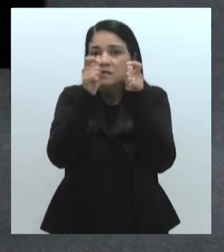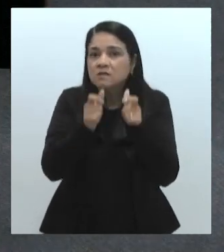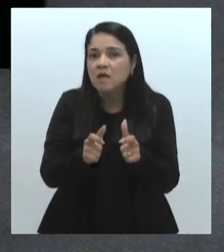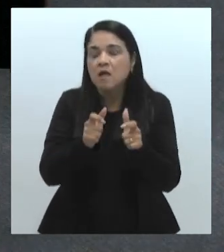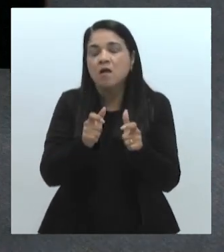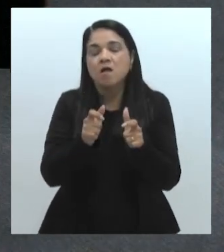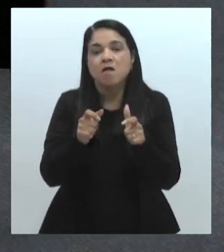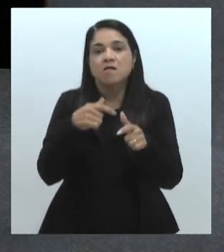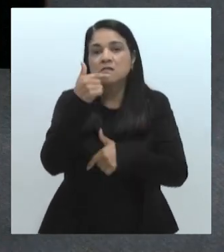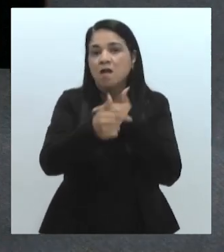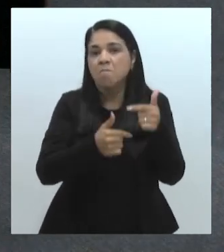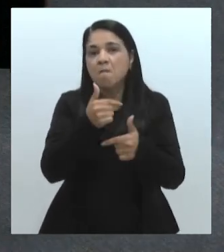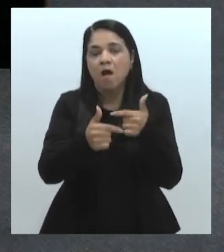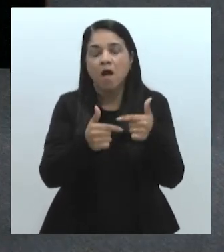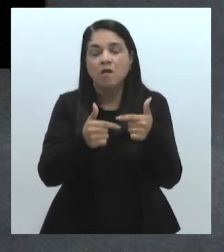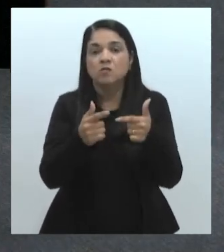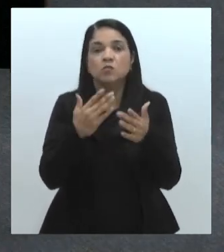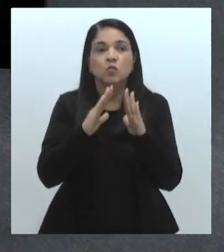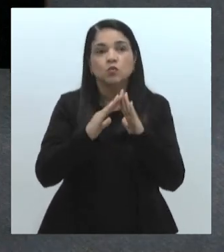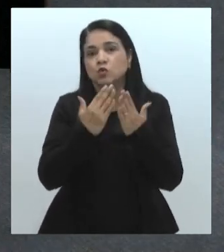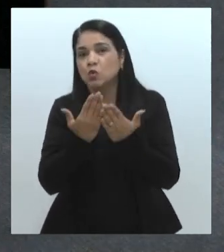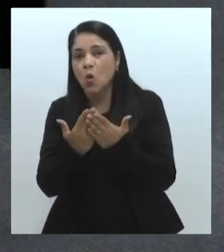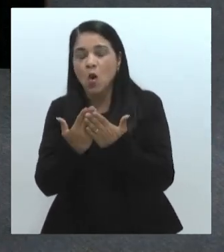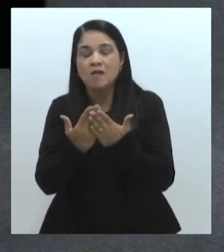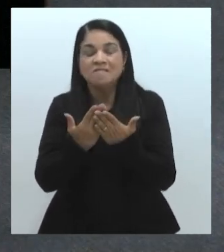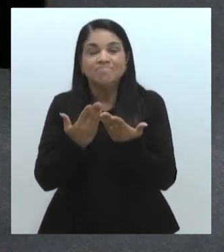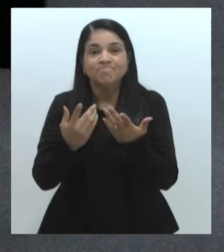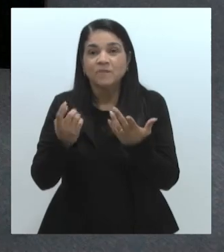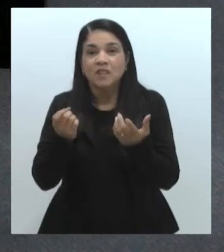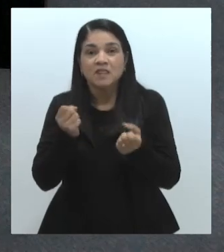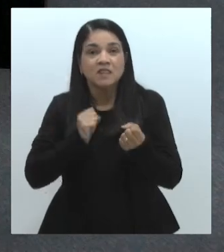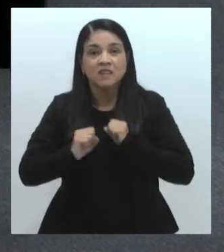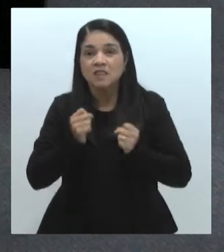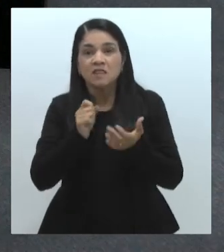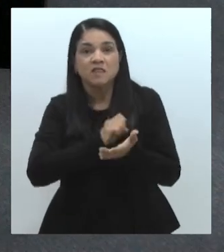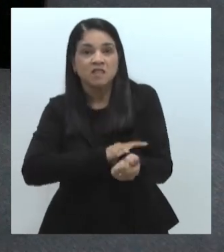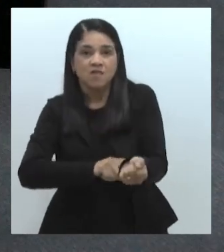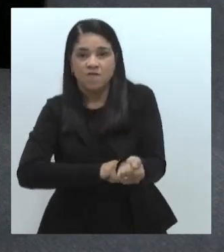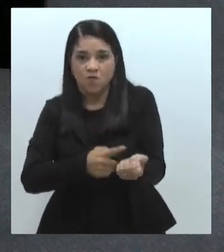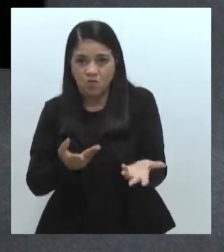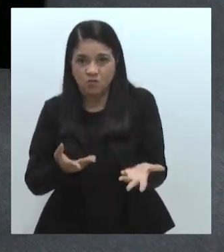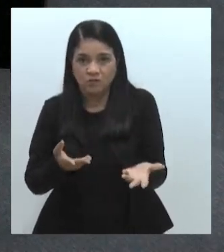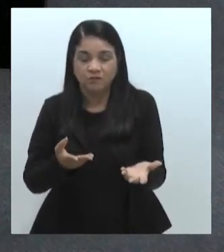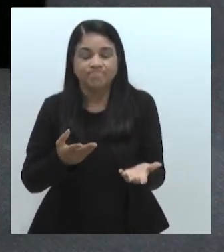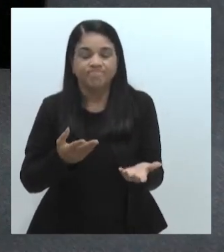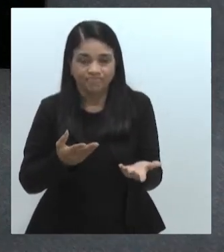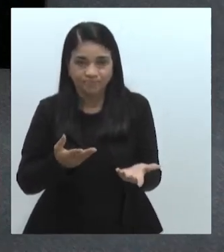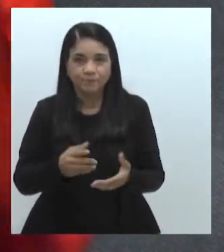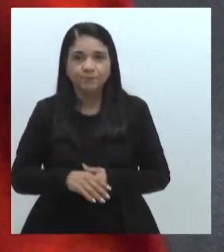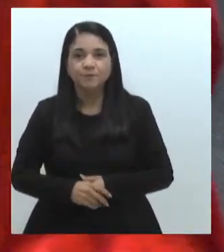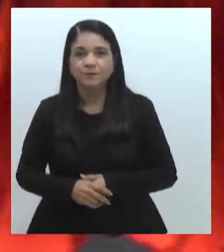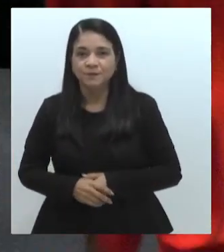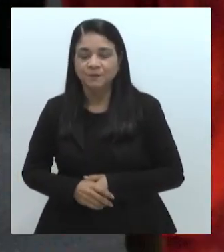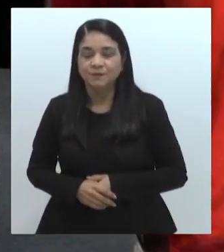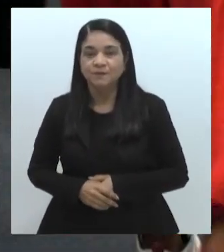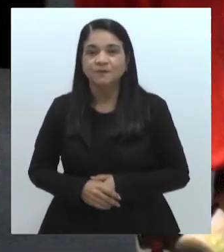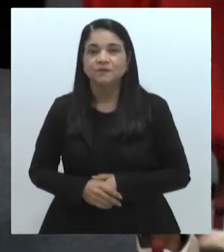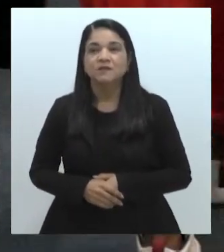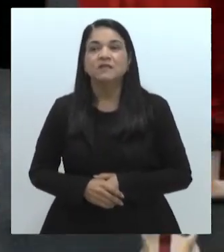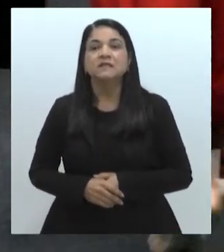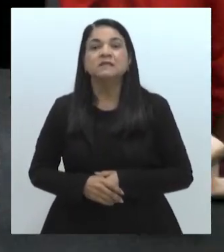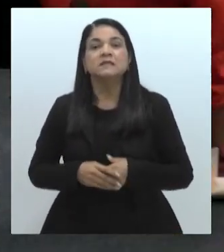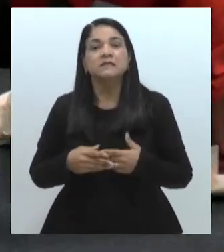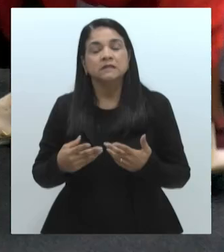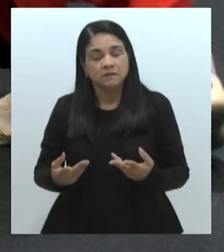escola, enfim, que já desmonta todo o cronograma da vida dos trabalhadores. Então, e não é só,